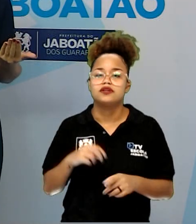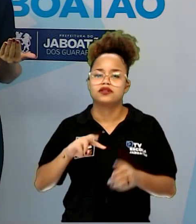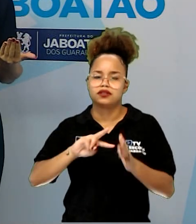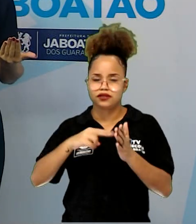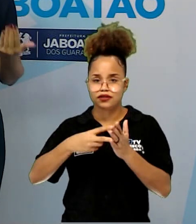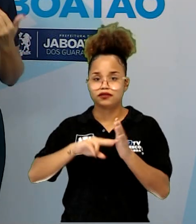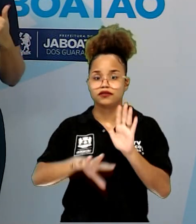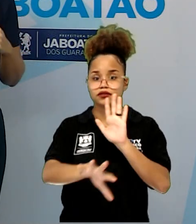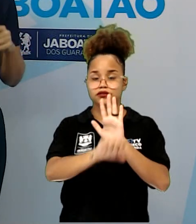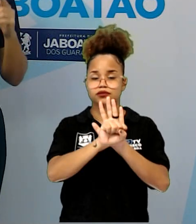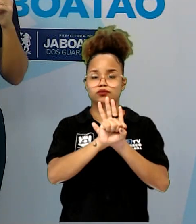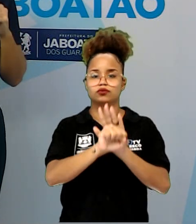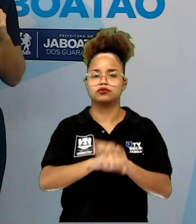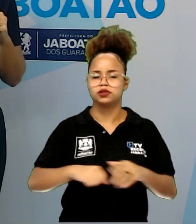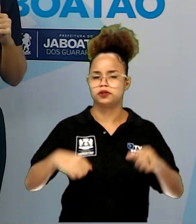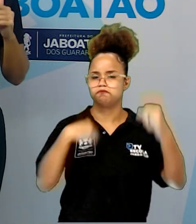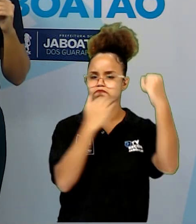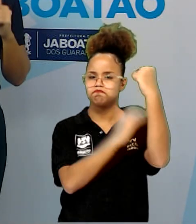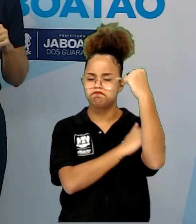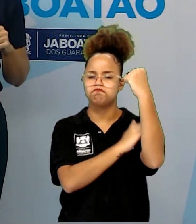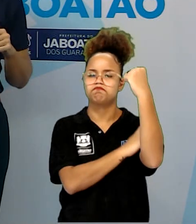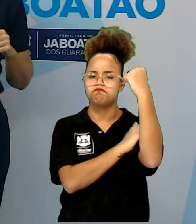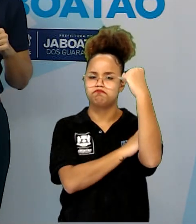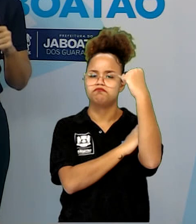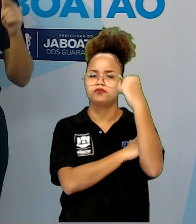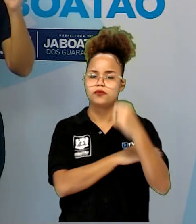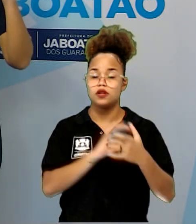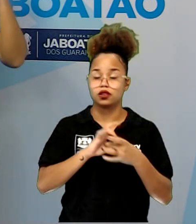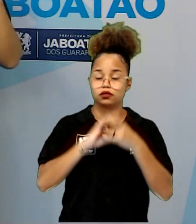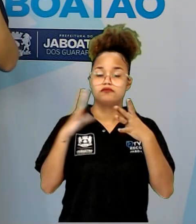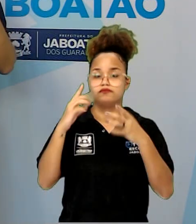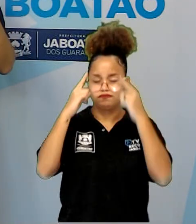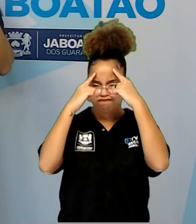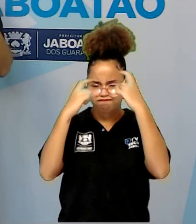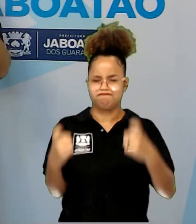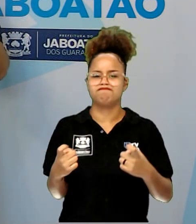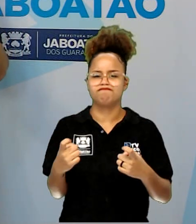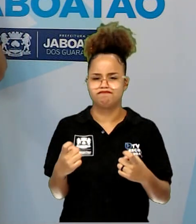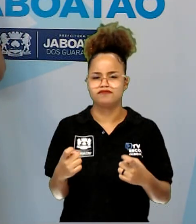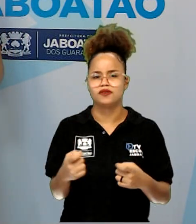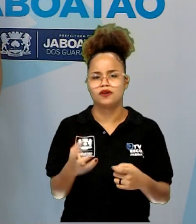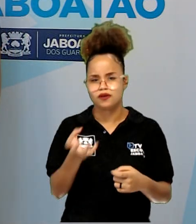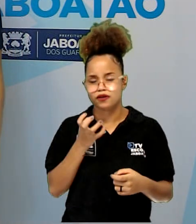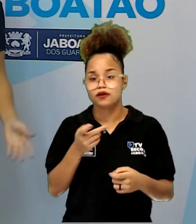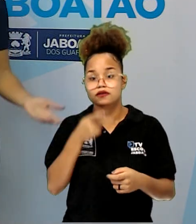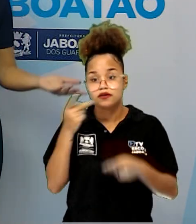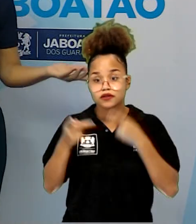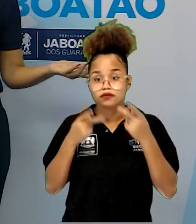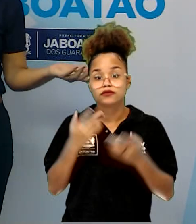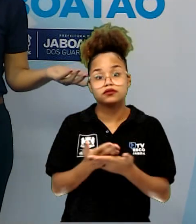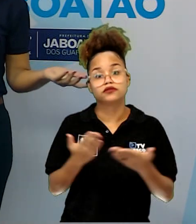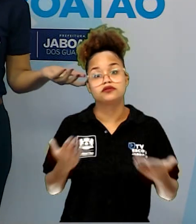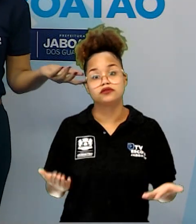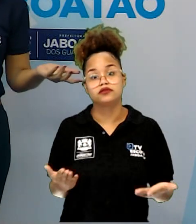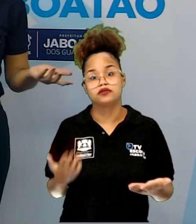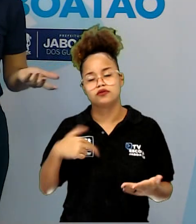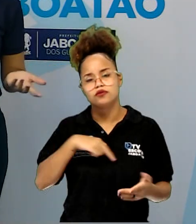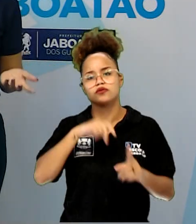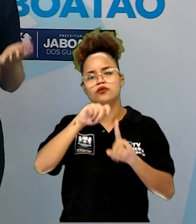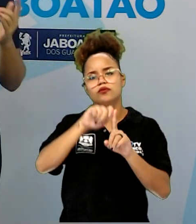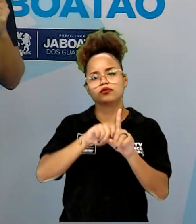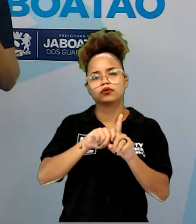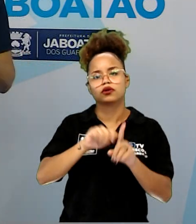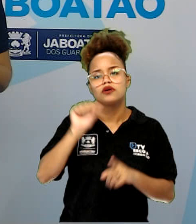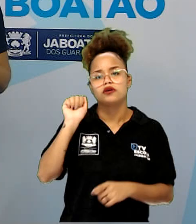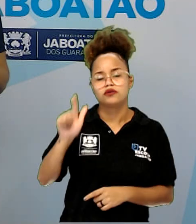de luta por uma vida livre de violência. Aproveito para dizer a vocês que nós estamos no mês do